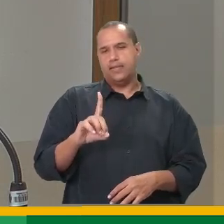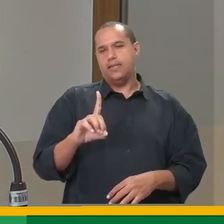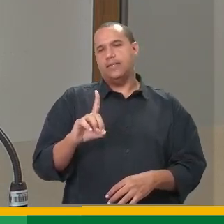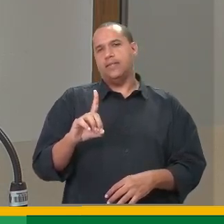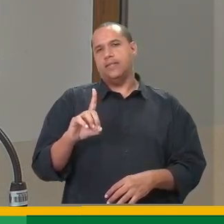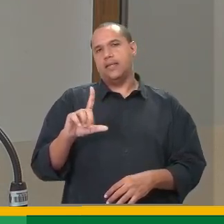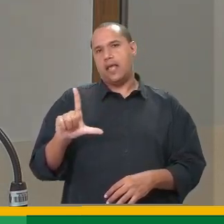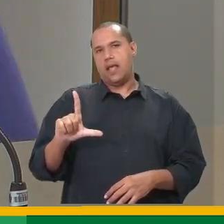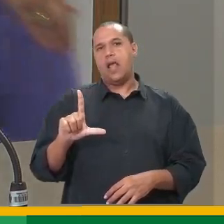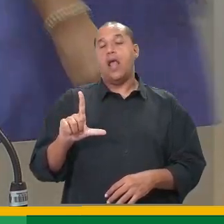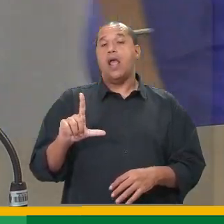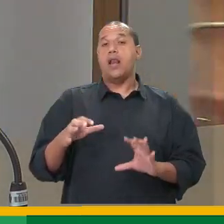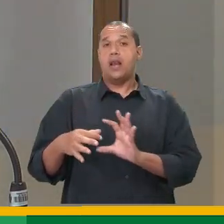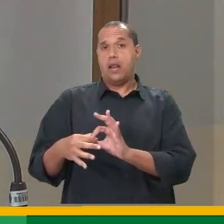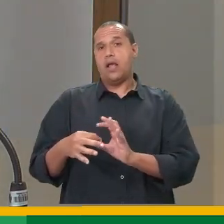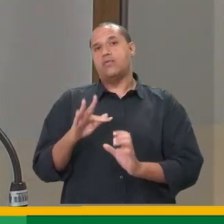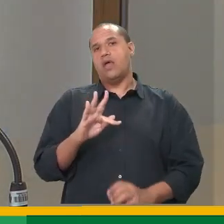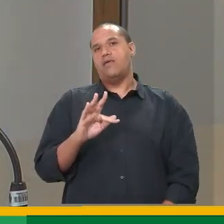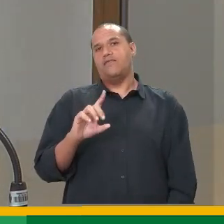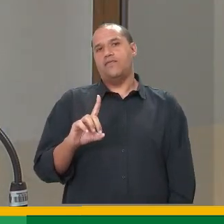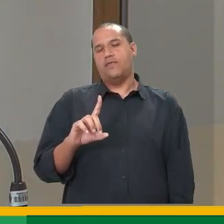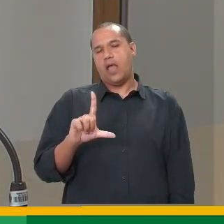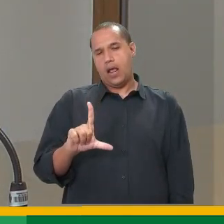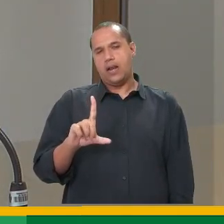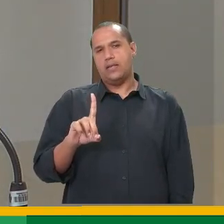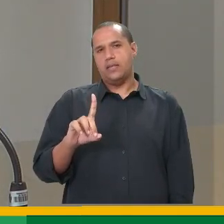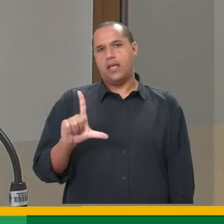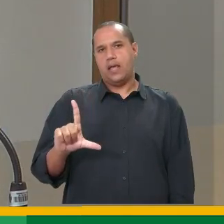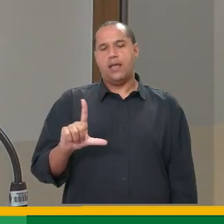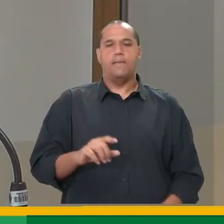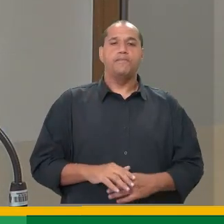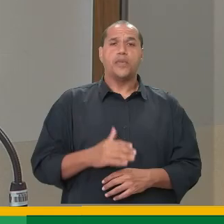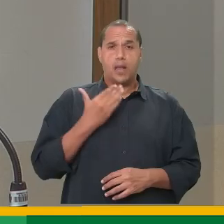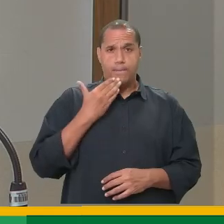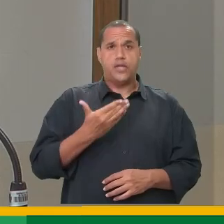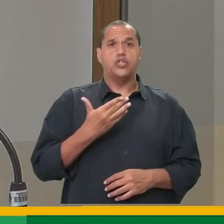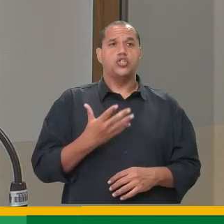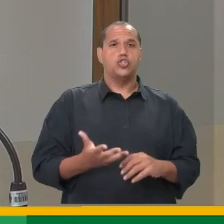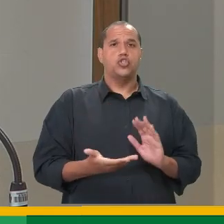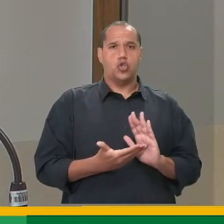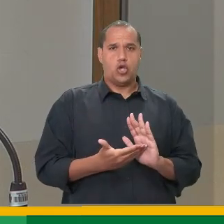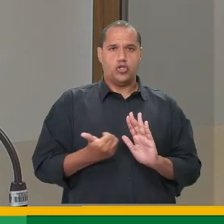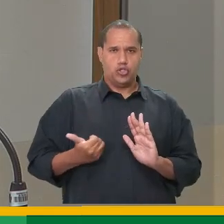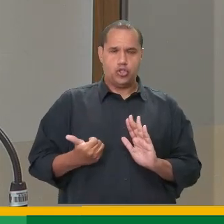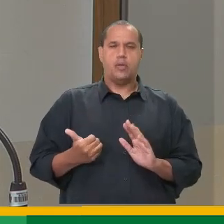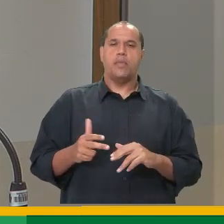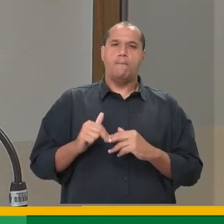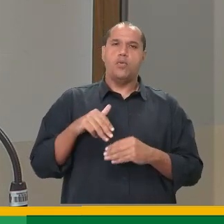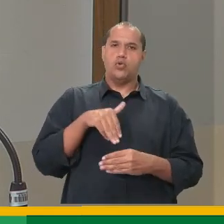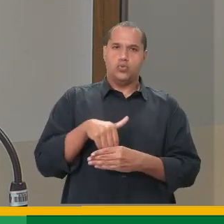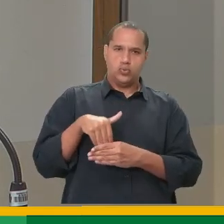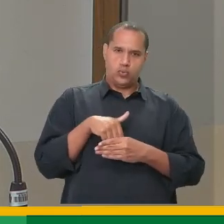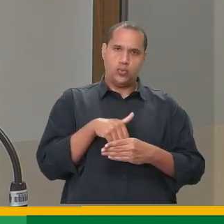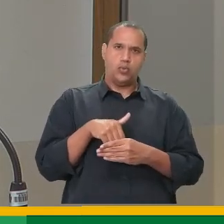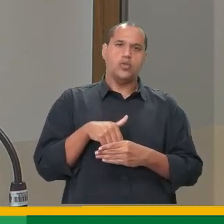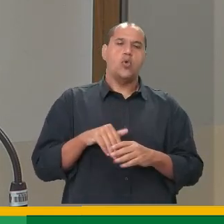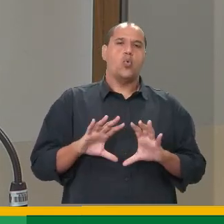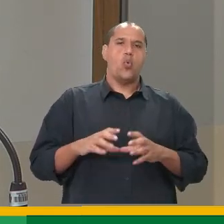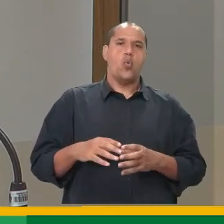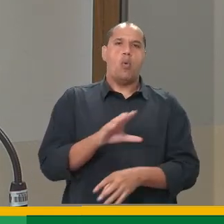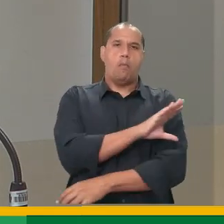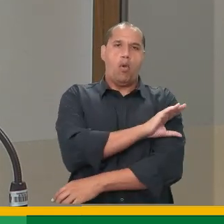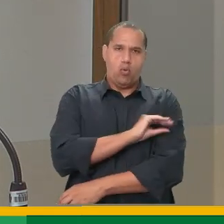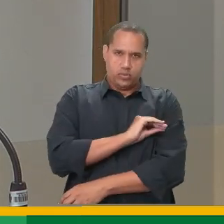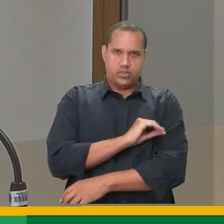esse pedido foi feito e a pedido a retirada foi feito a pedido e foi votado unanimemente pelos conselheiros então é importante